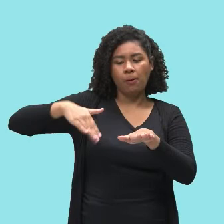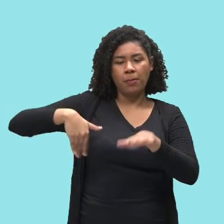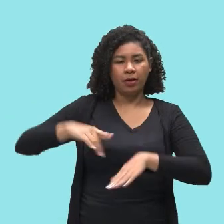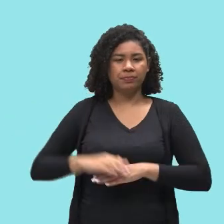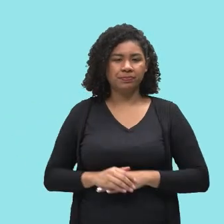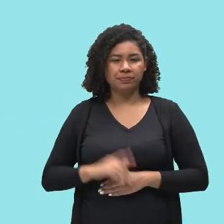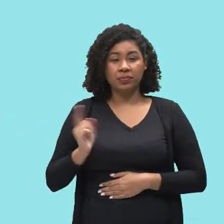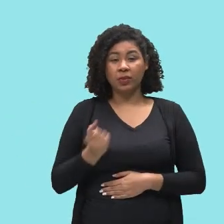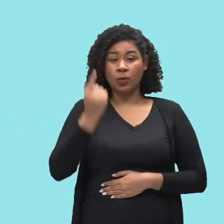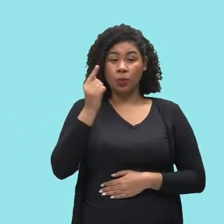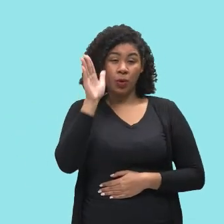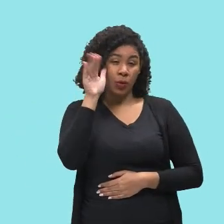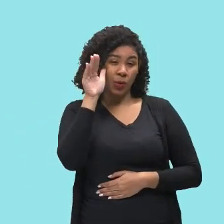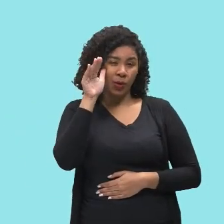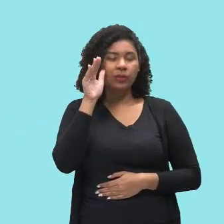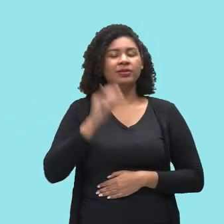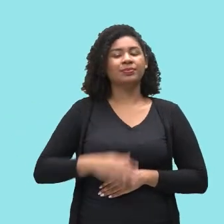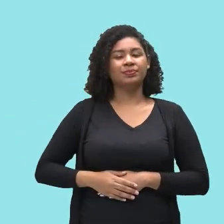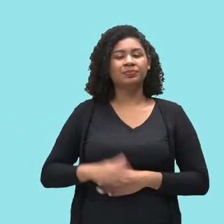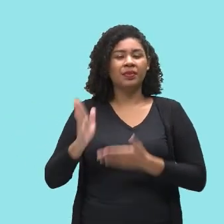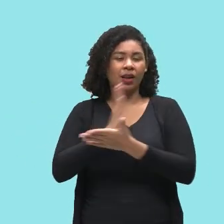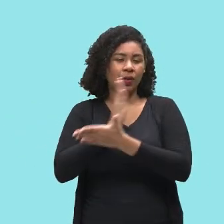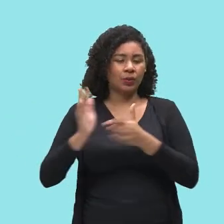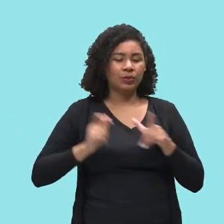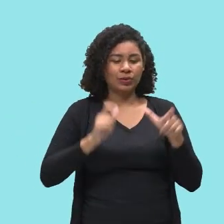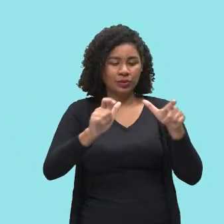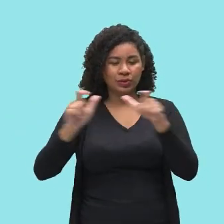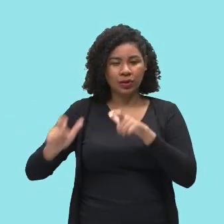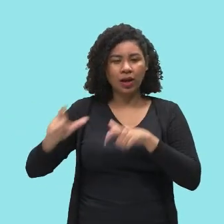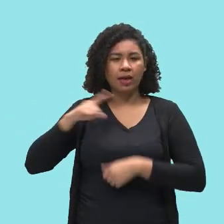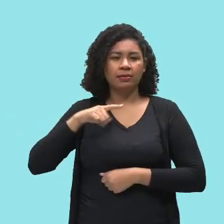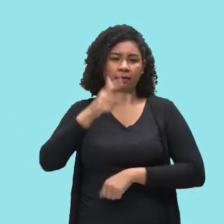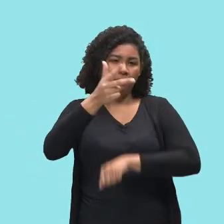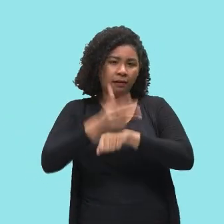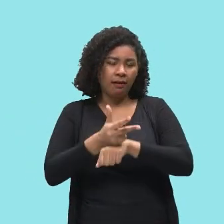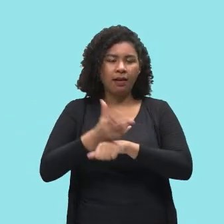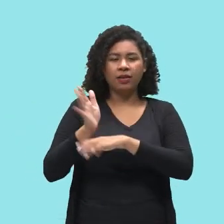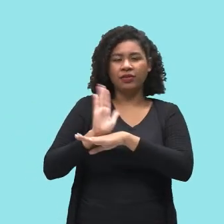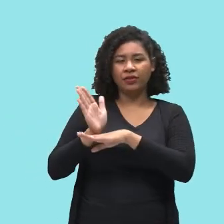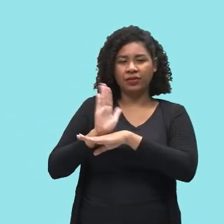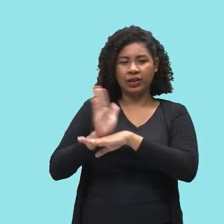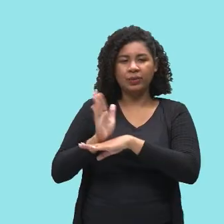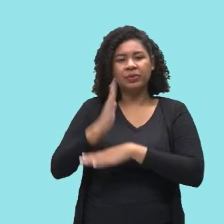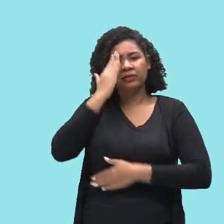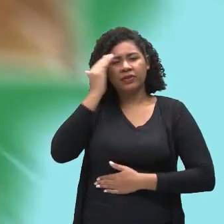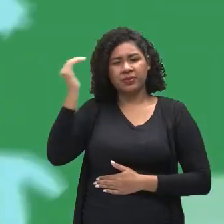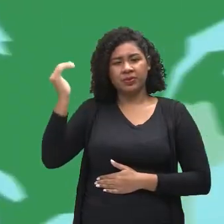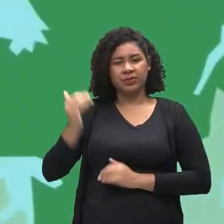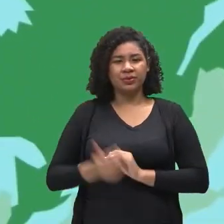Curiosidade: algumas dessas paisagens já foram cenário do longa-metragem Senhor dos Anéis.